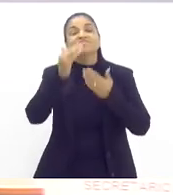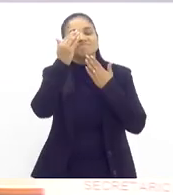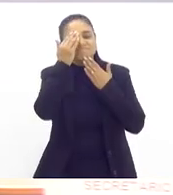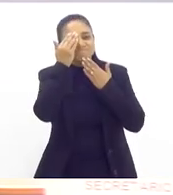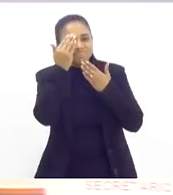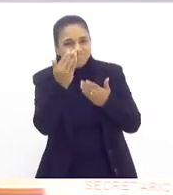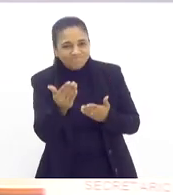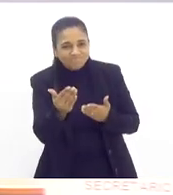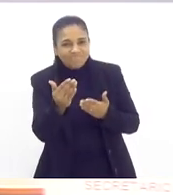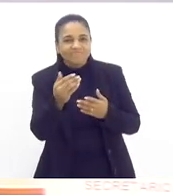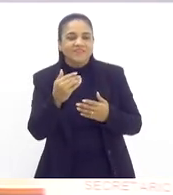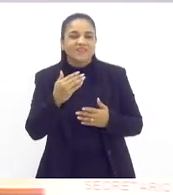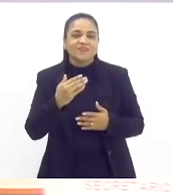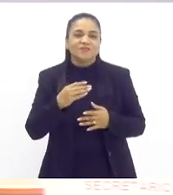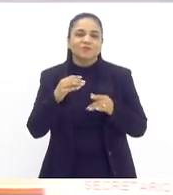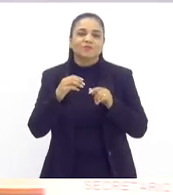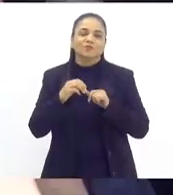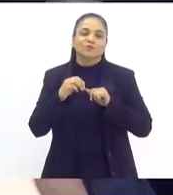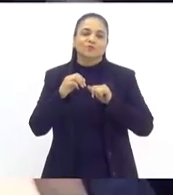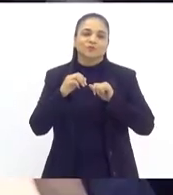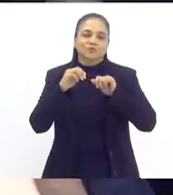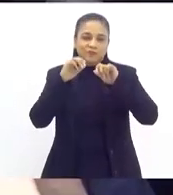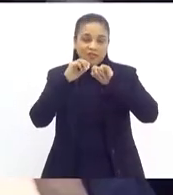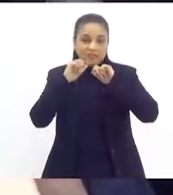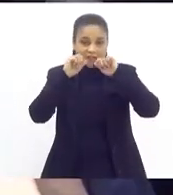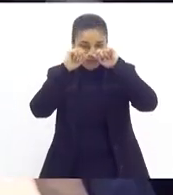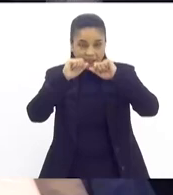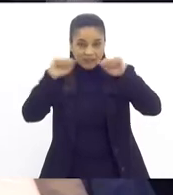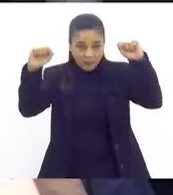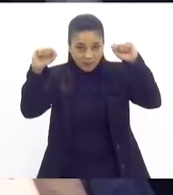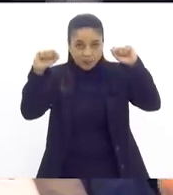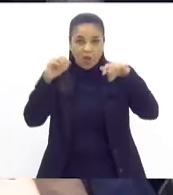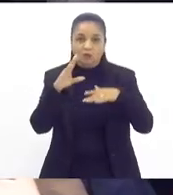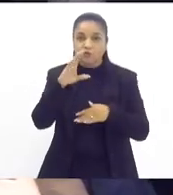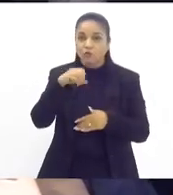Agradecer o nosso querido Tribunal de Contas do Estado, Associação Comercial...